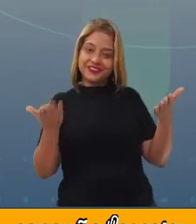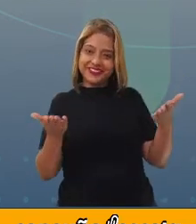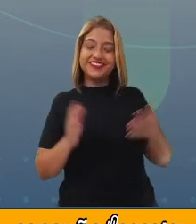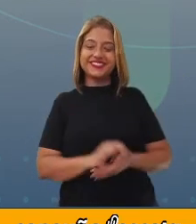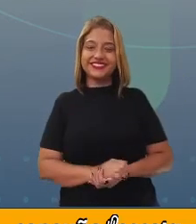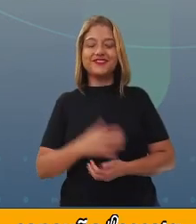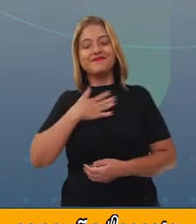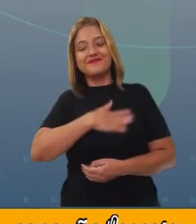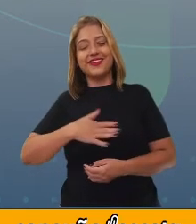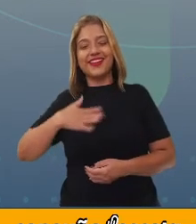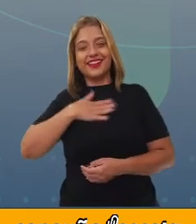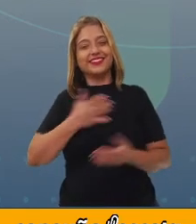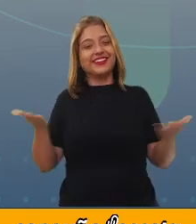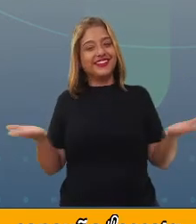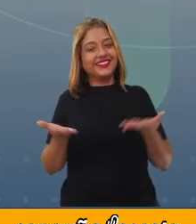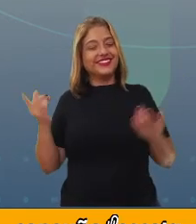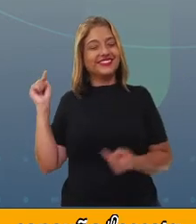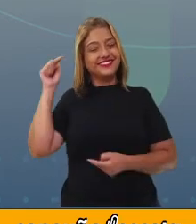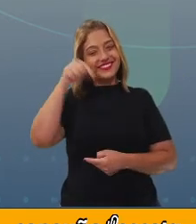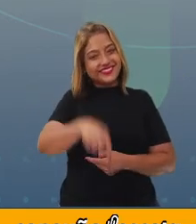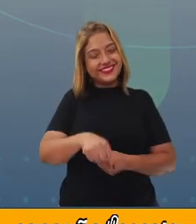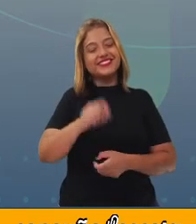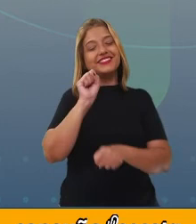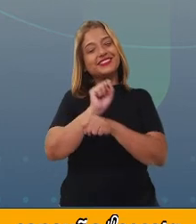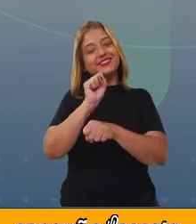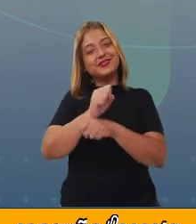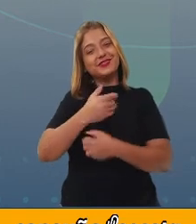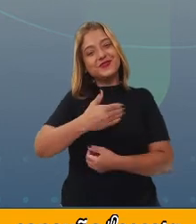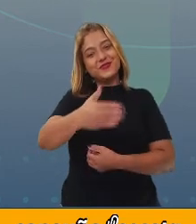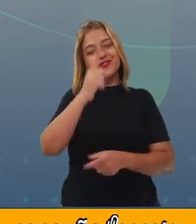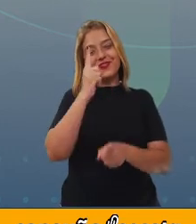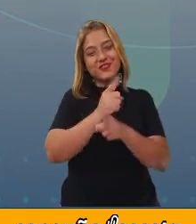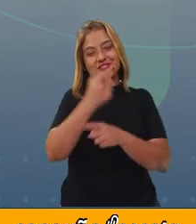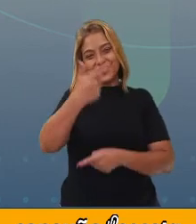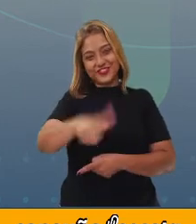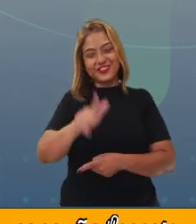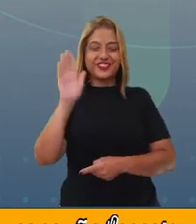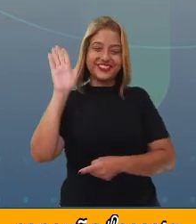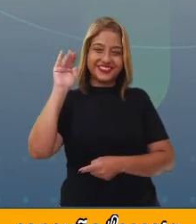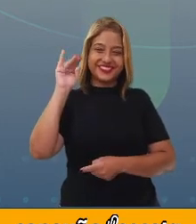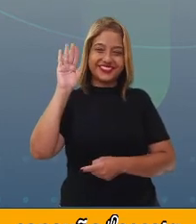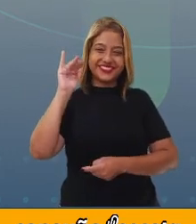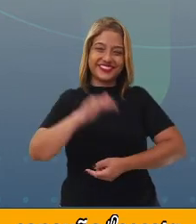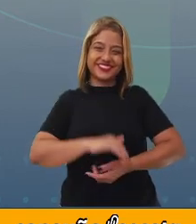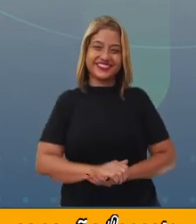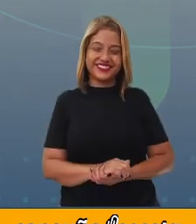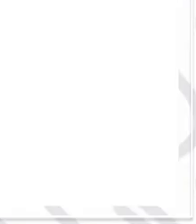prazer imenso estar com vocês e aguardo no nosso próximo encontro. Tchau, tchau!